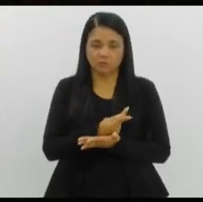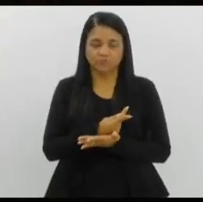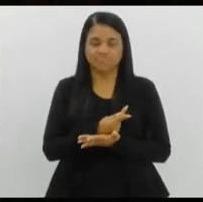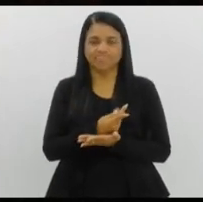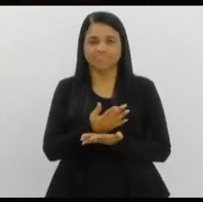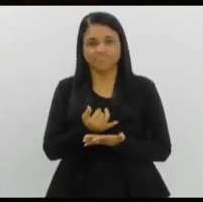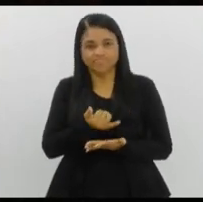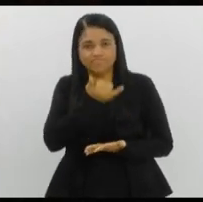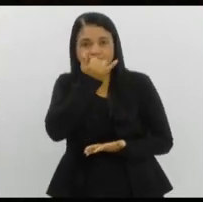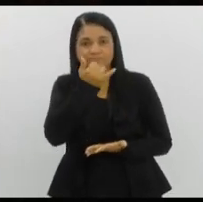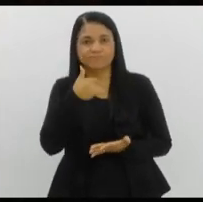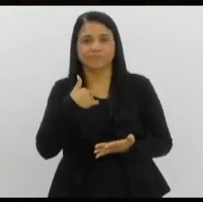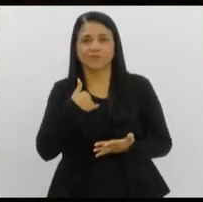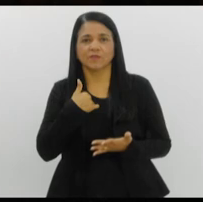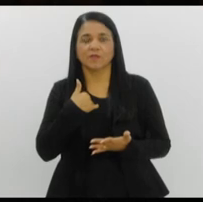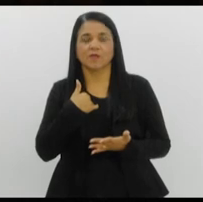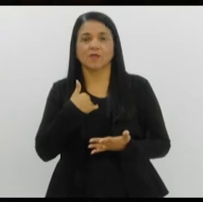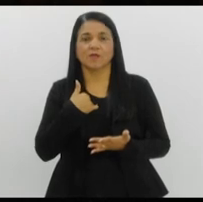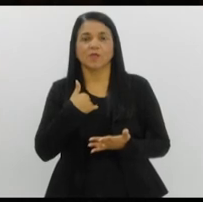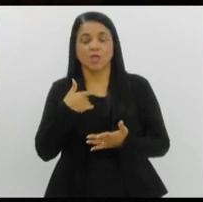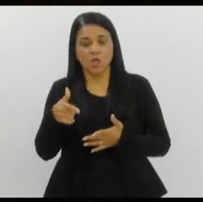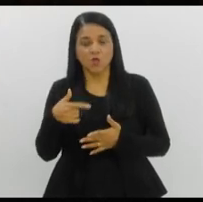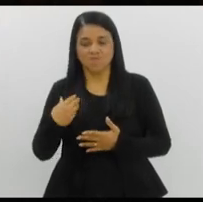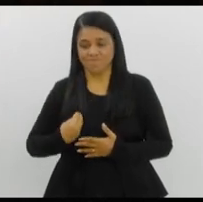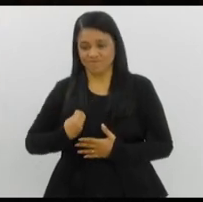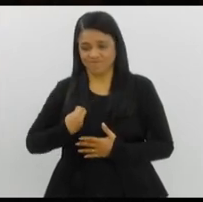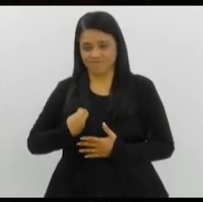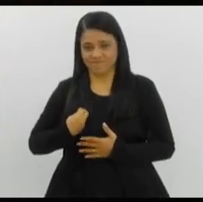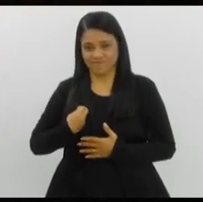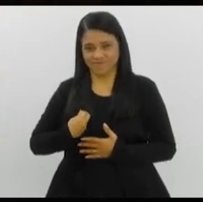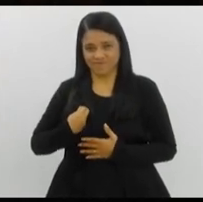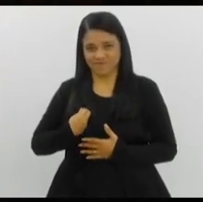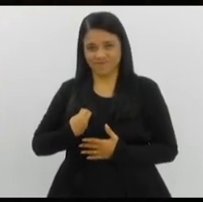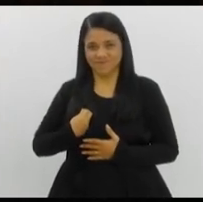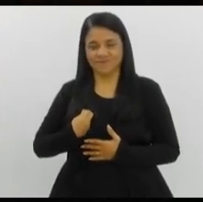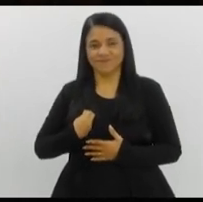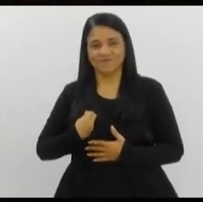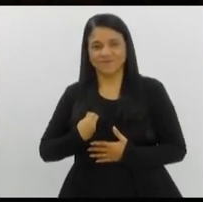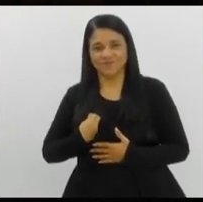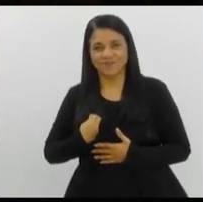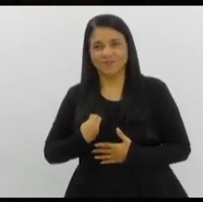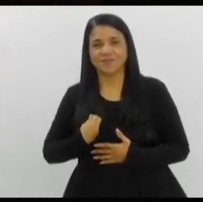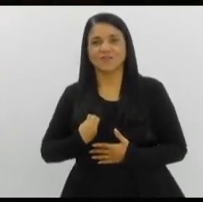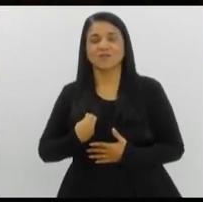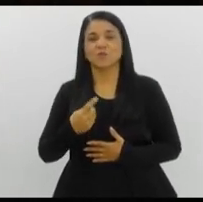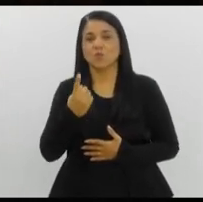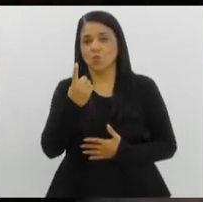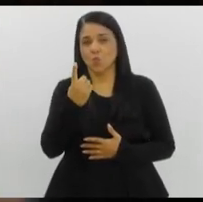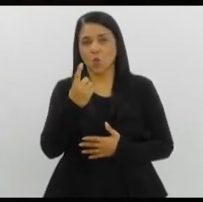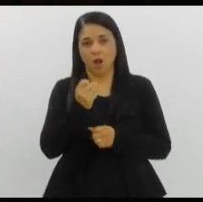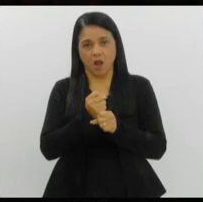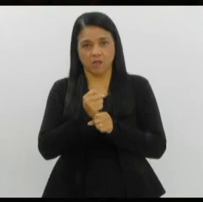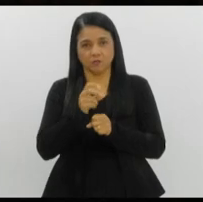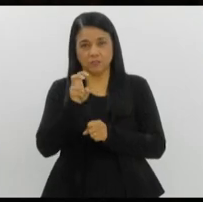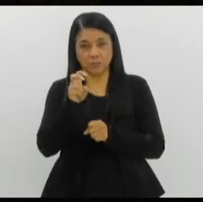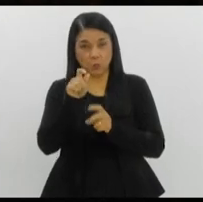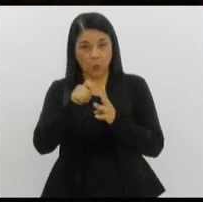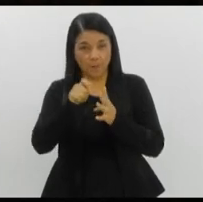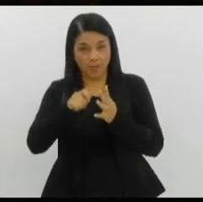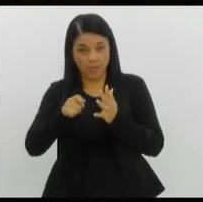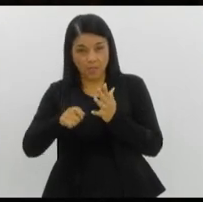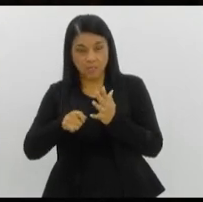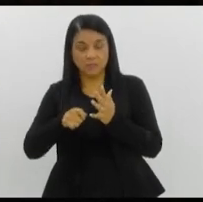inesperado. Eu tive o privilégio de conviver durante esse 1 ano e 5 meses de uma forma